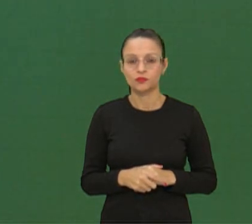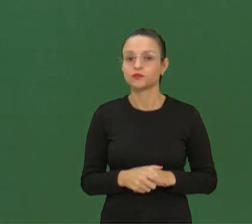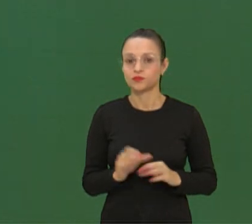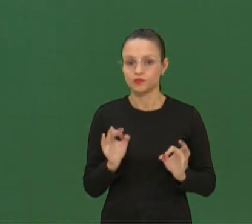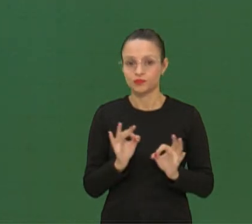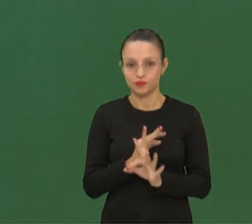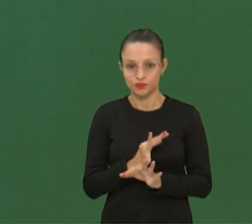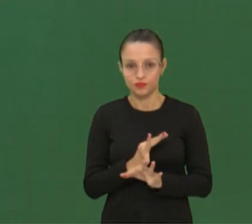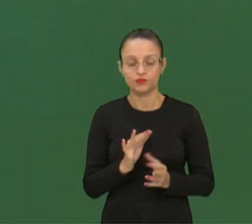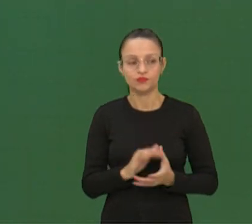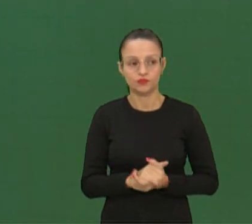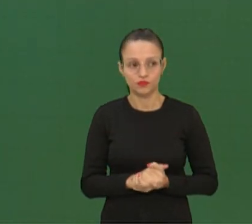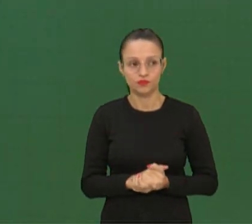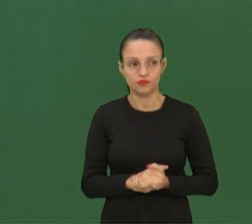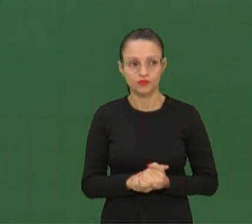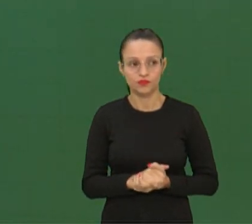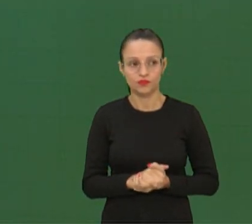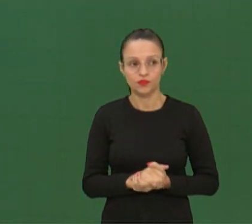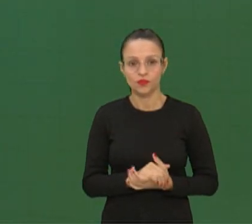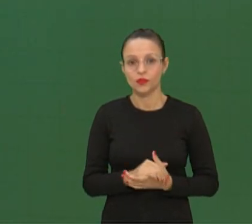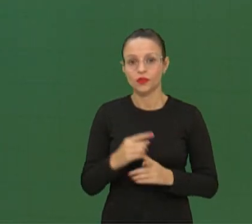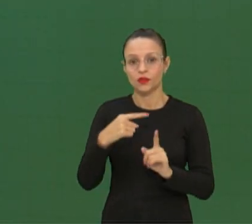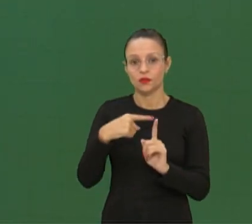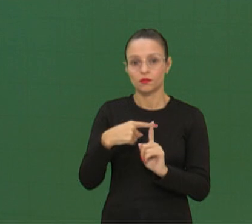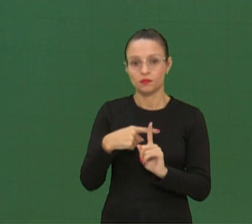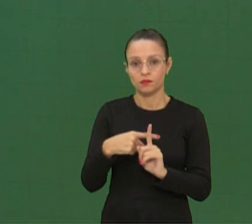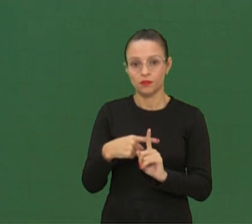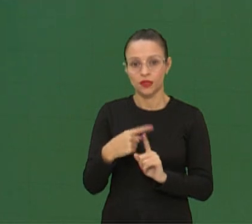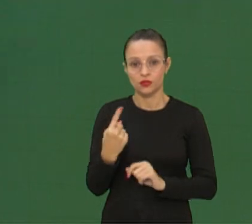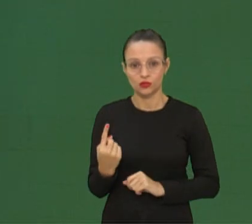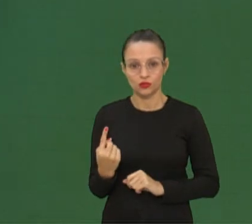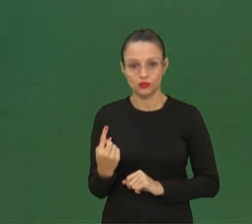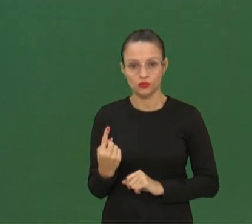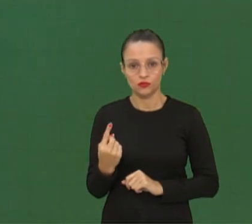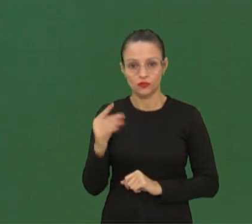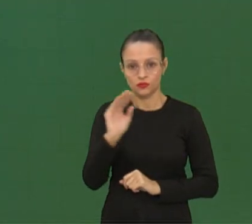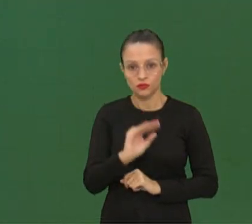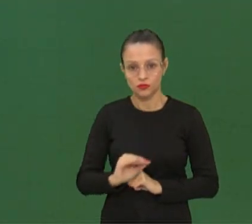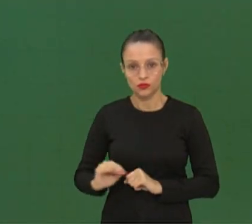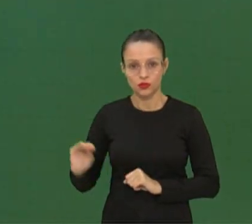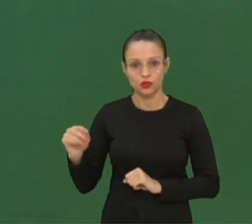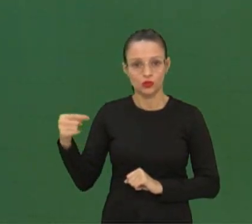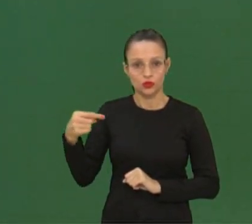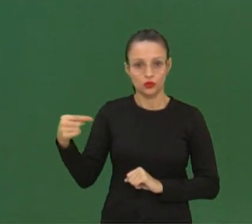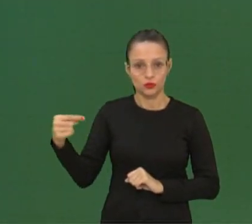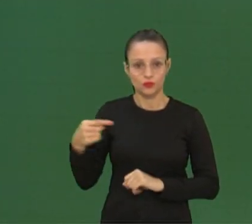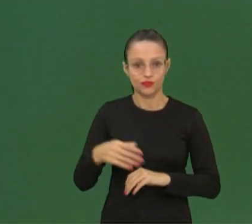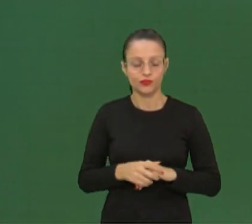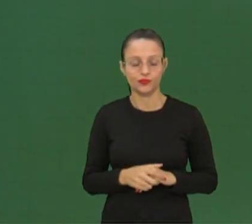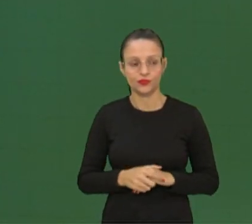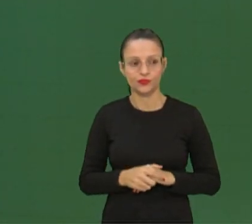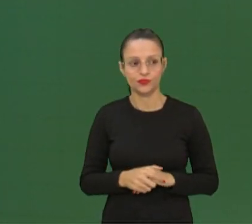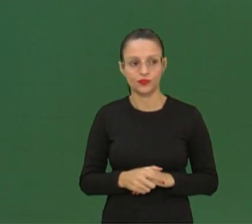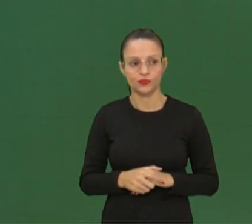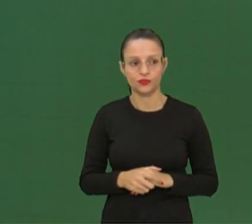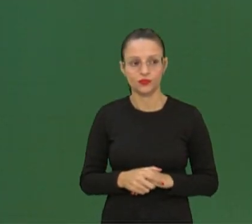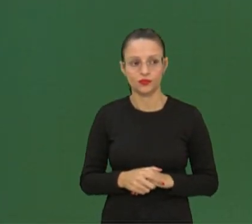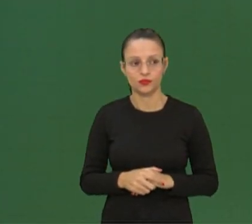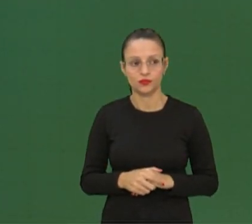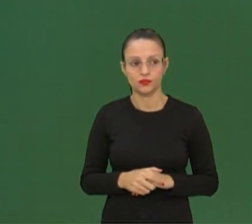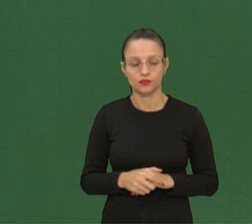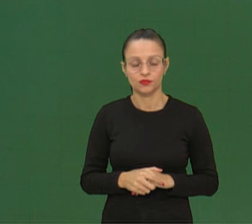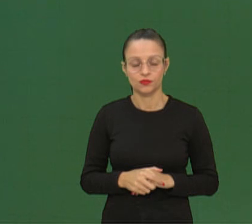Pronto. Certo? Agora, o mais 1 está somando, vai para o outro lado, subtraindo. Como aqui não ficou